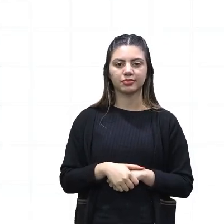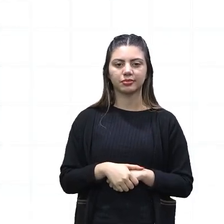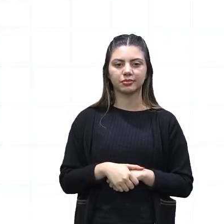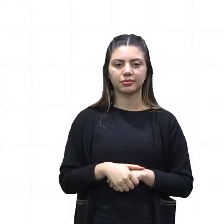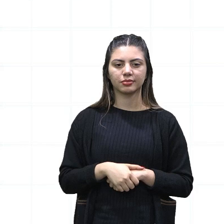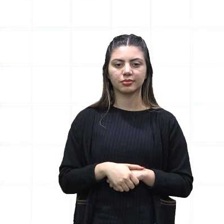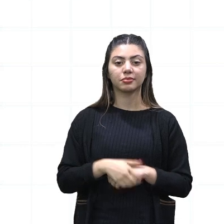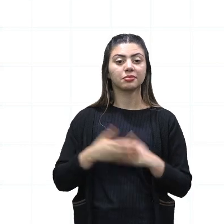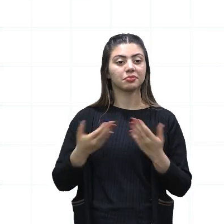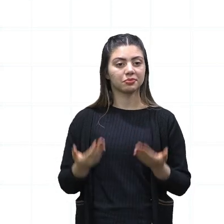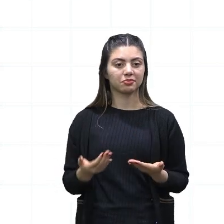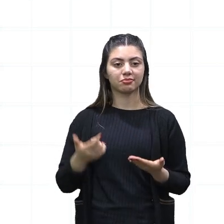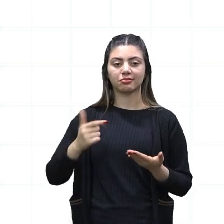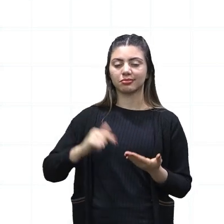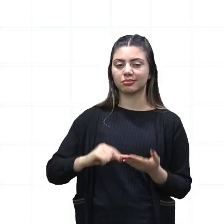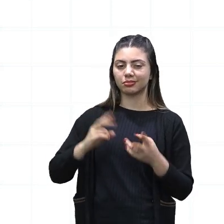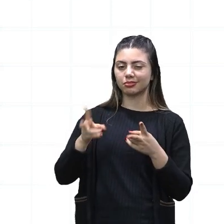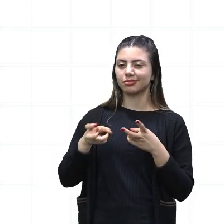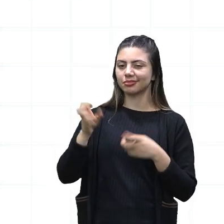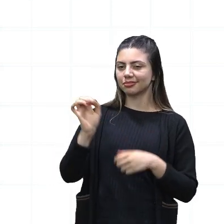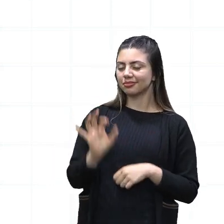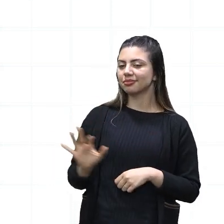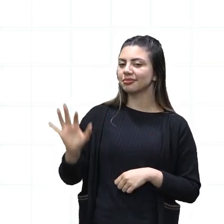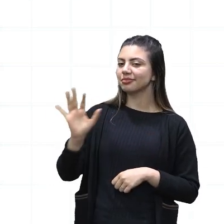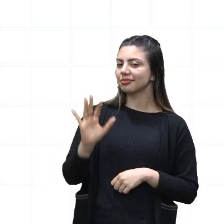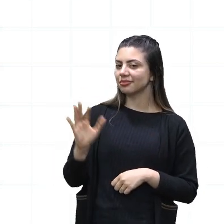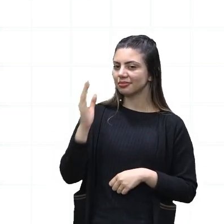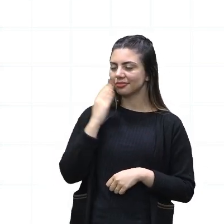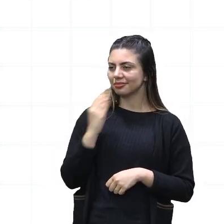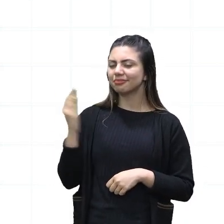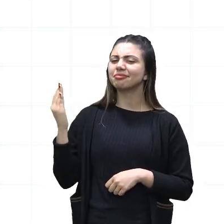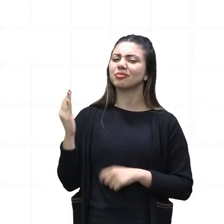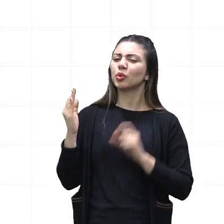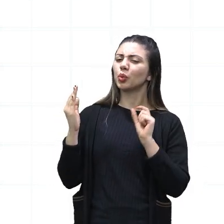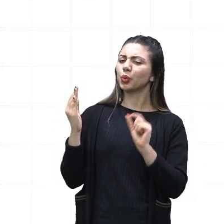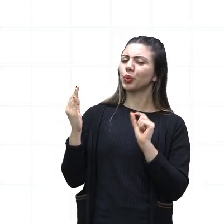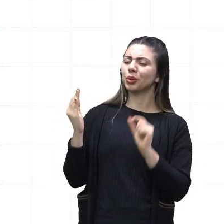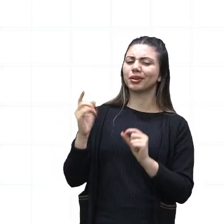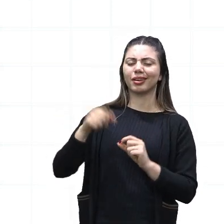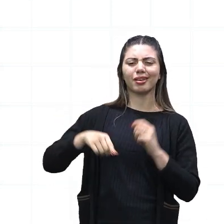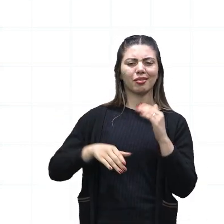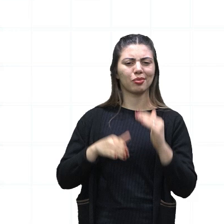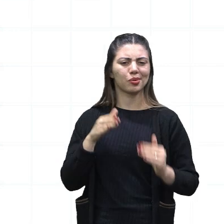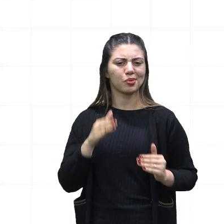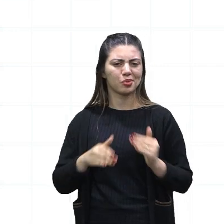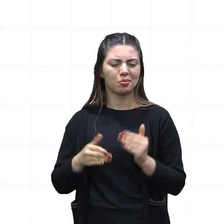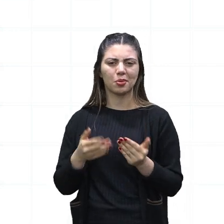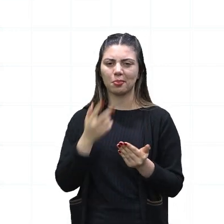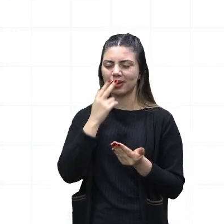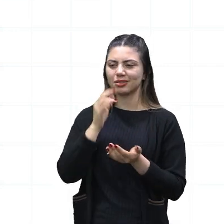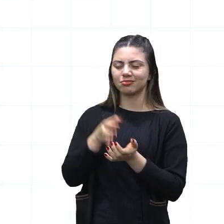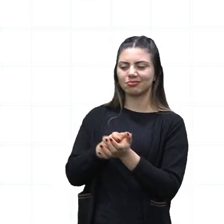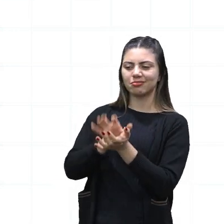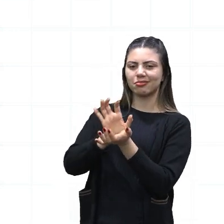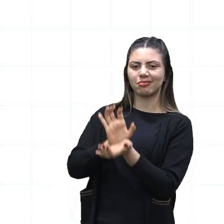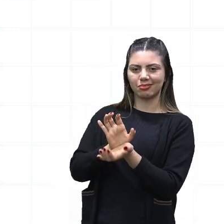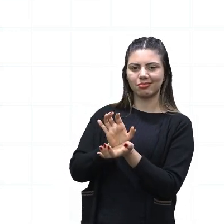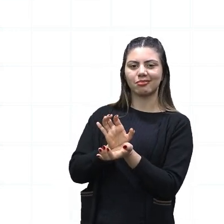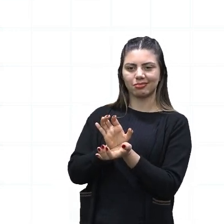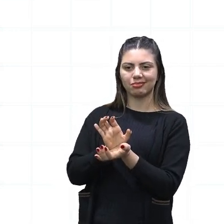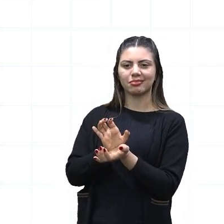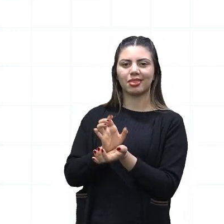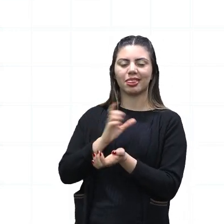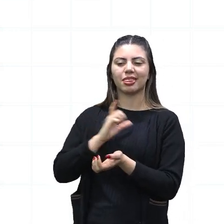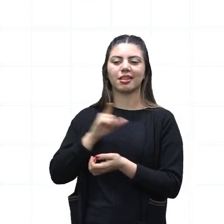Então, novamente aqui, observe a imagem, não é? Tem um robot fazendo uma proposta ali para uma menina,